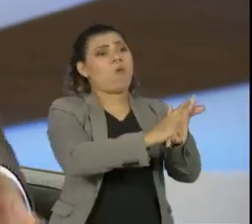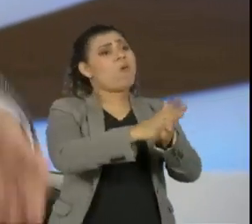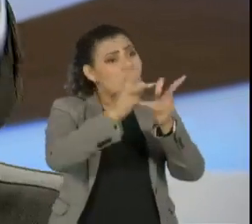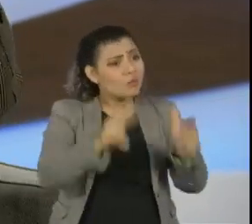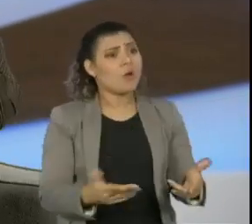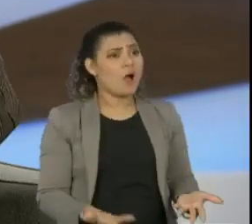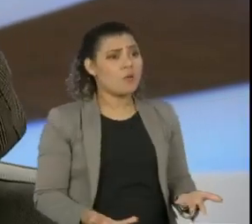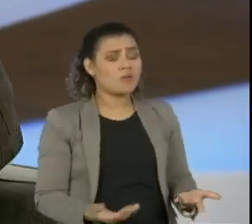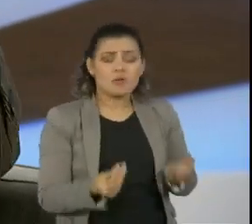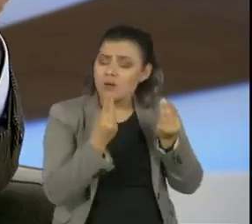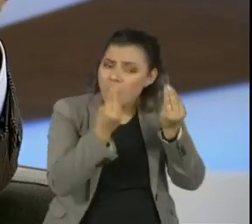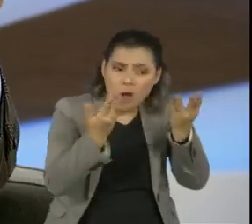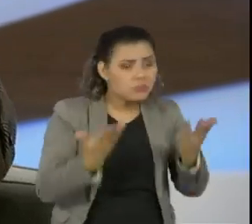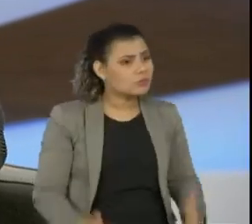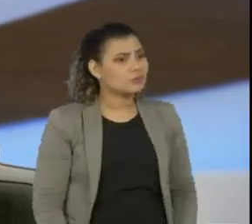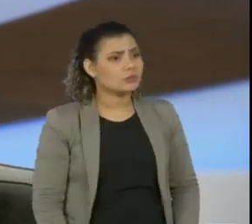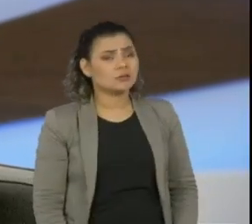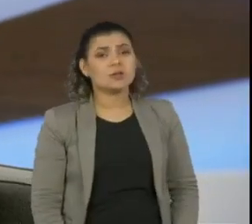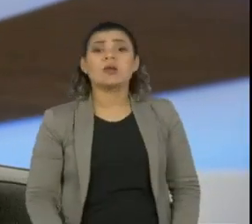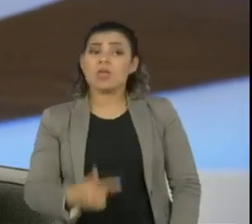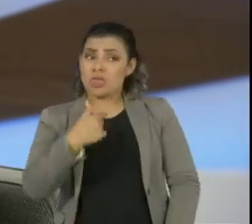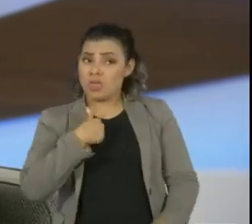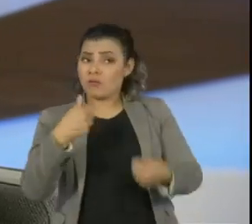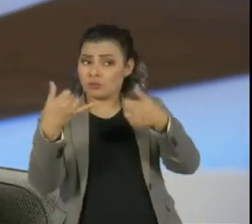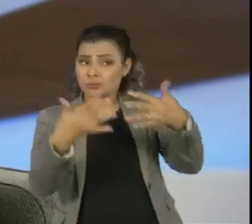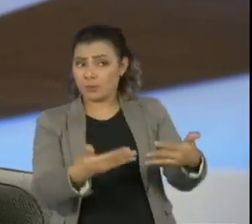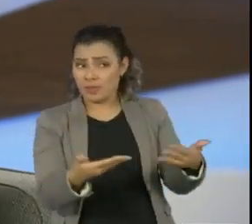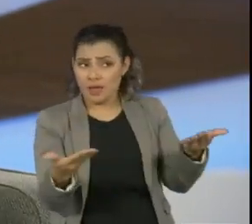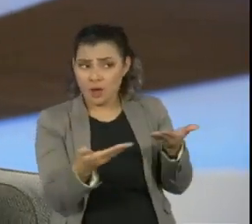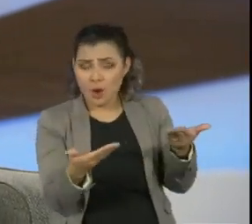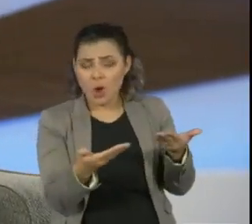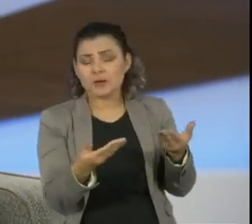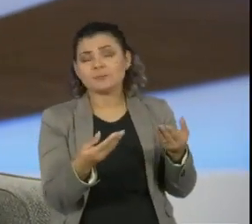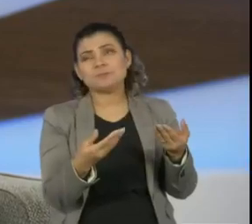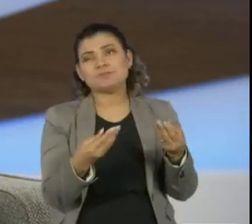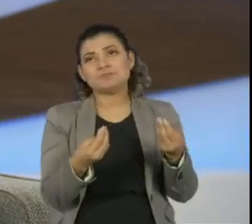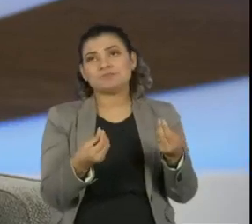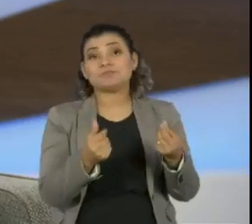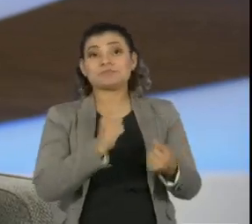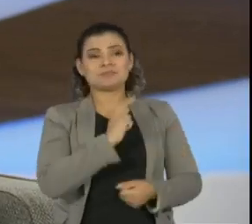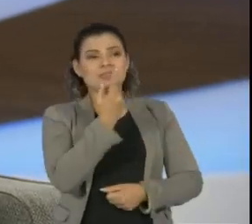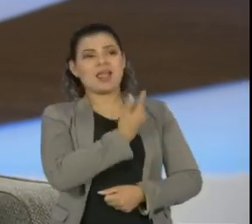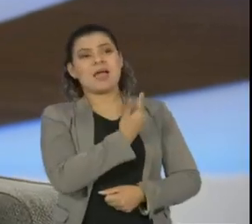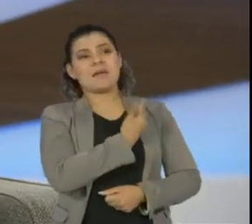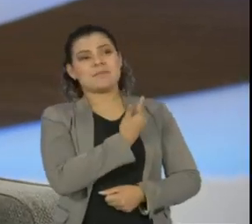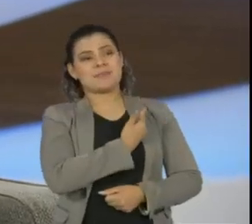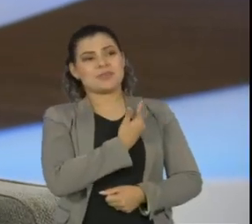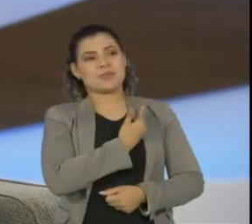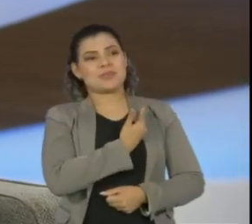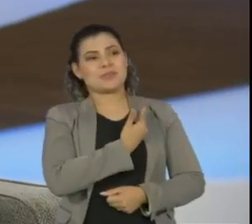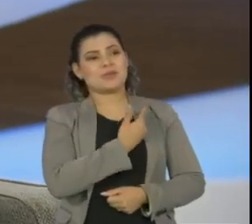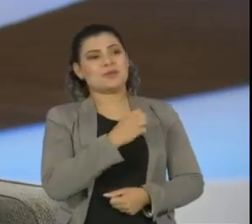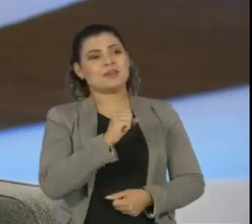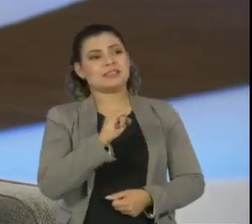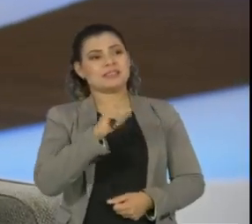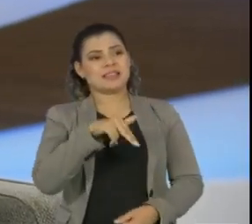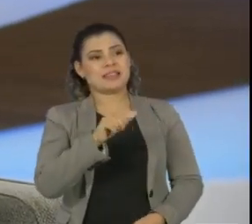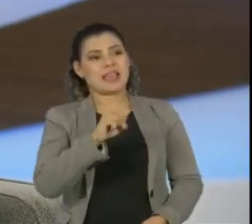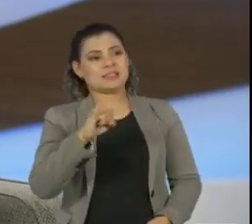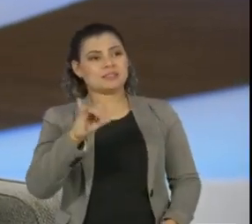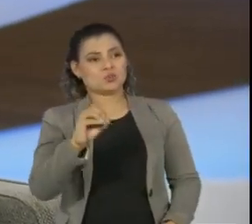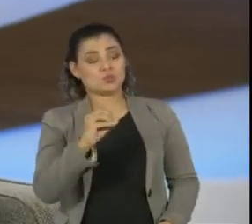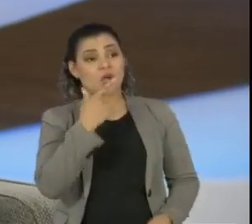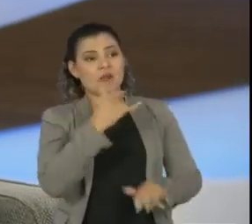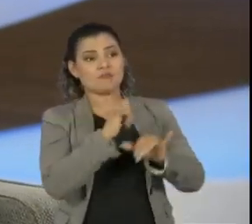negacionista não eu vou usar uma eu tenho um grande amigo que o baixa dos ideias que já olha